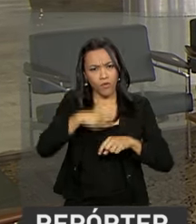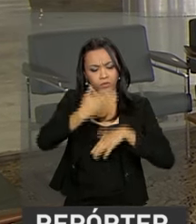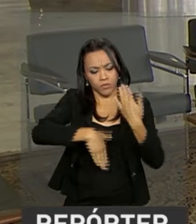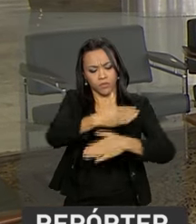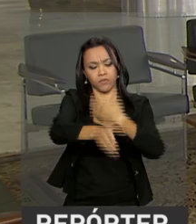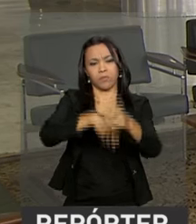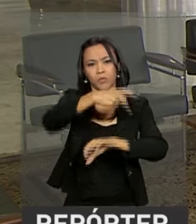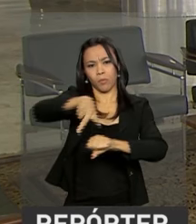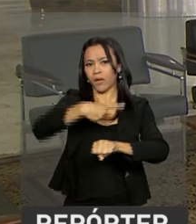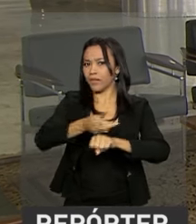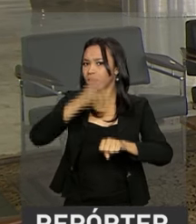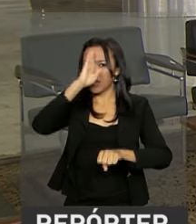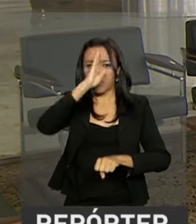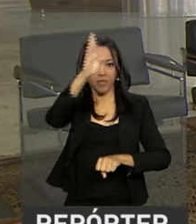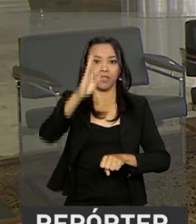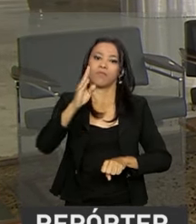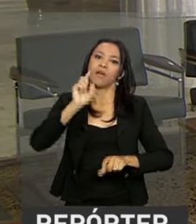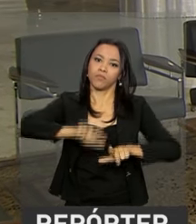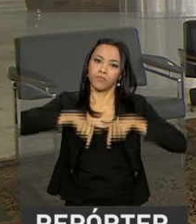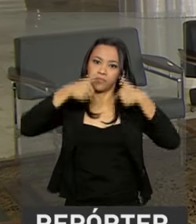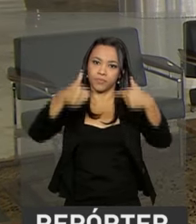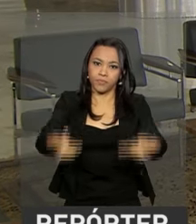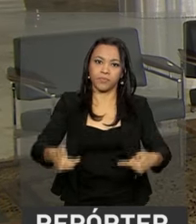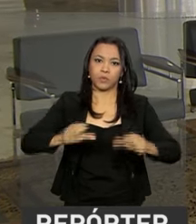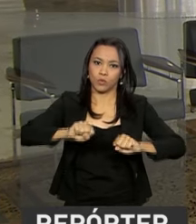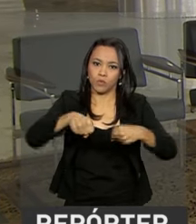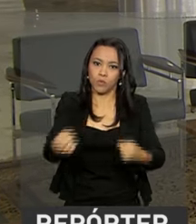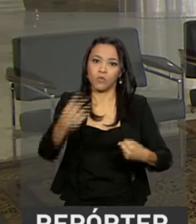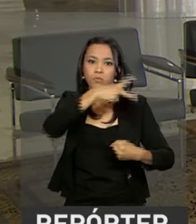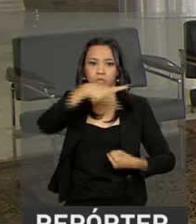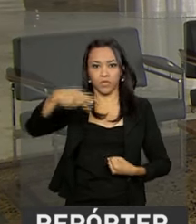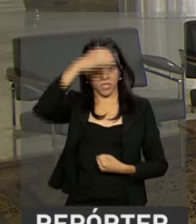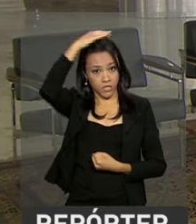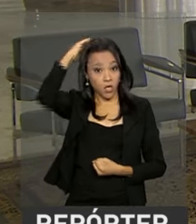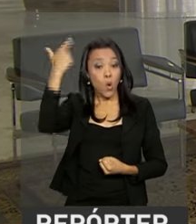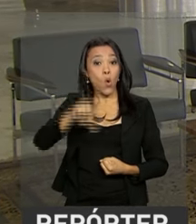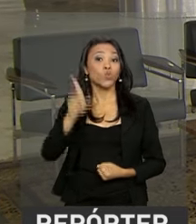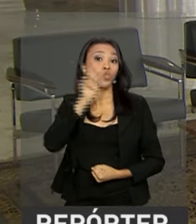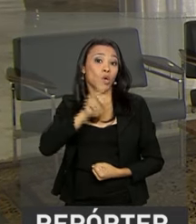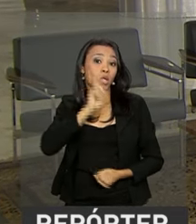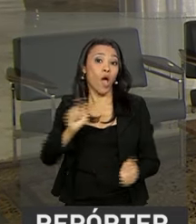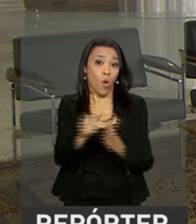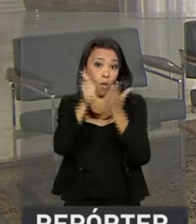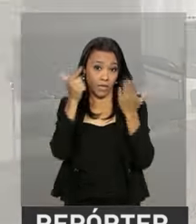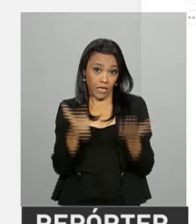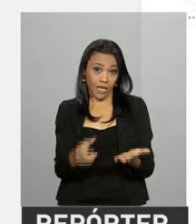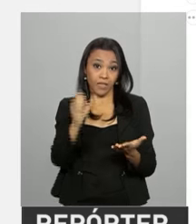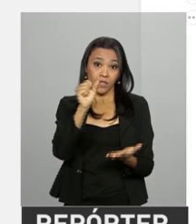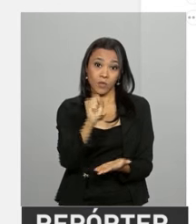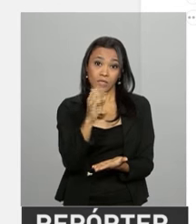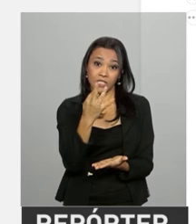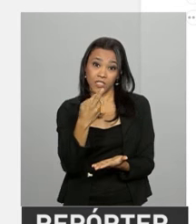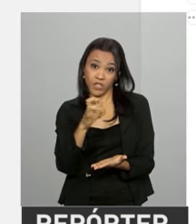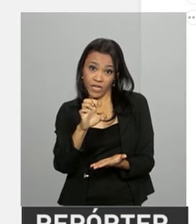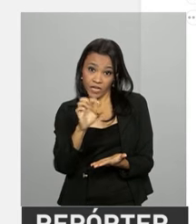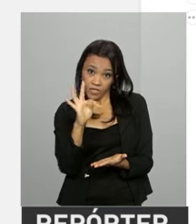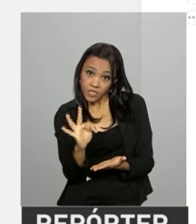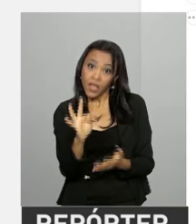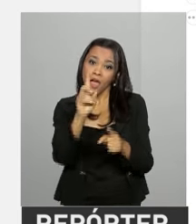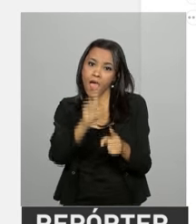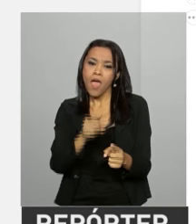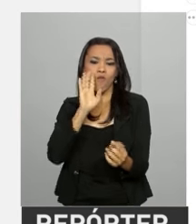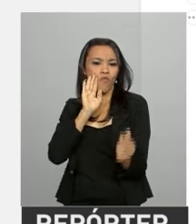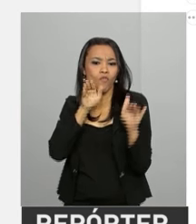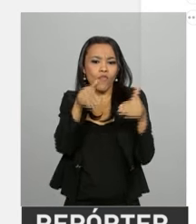é prioridade para o presidente Michel Temer. O jornal americano The Wall Street Journal informou que a medida é o ponto principal do